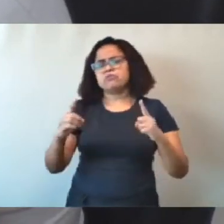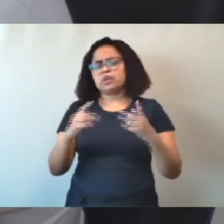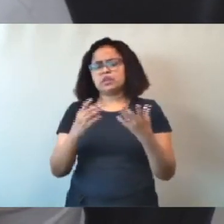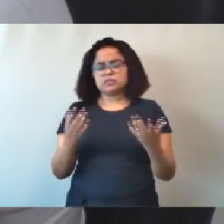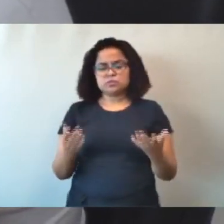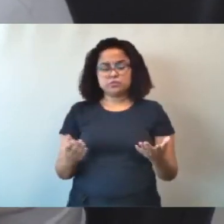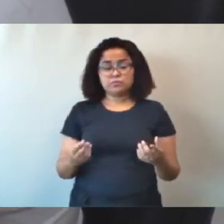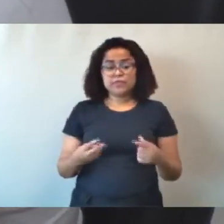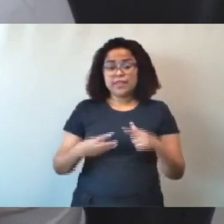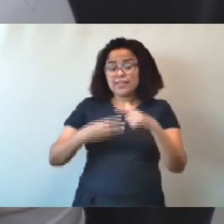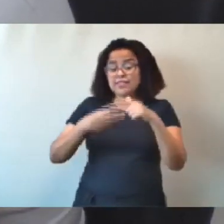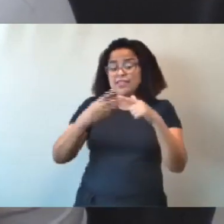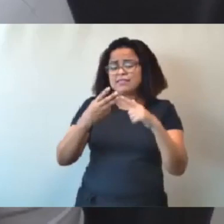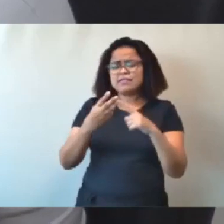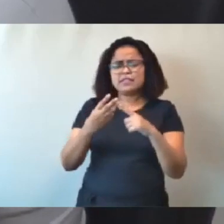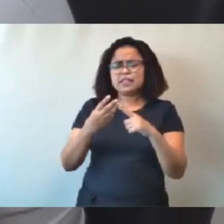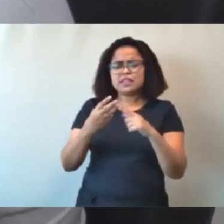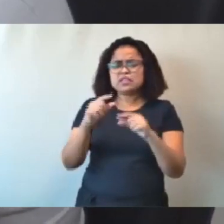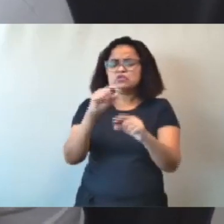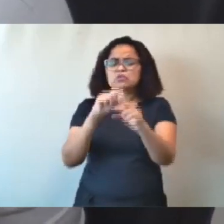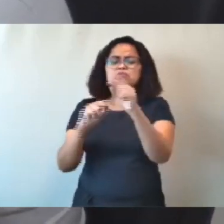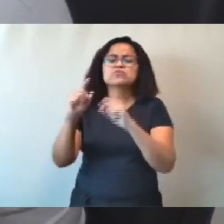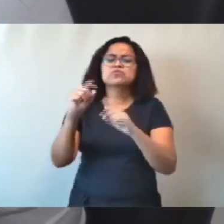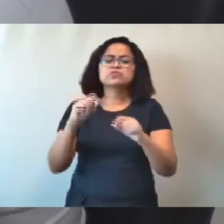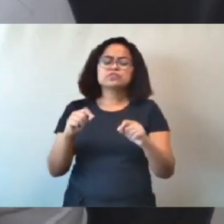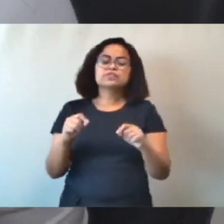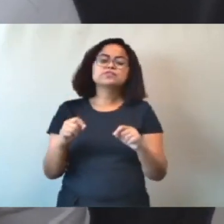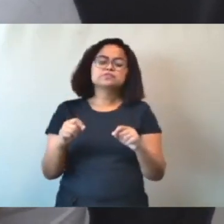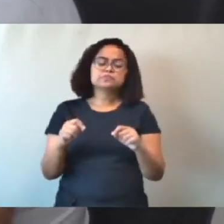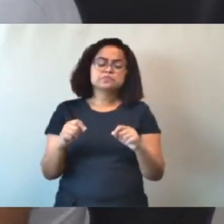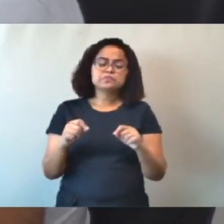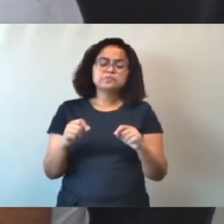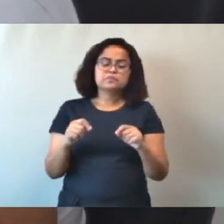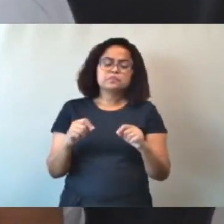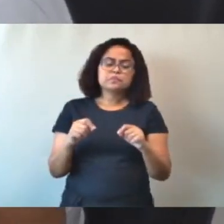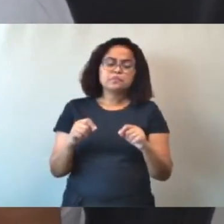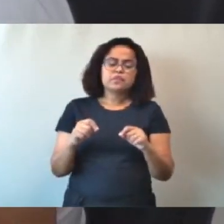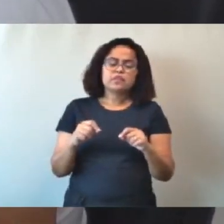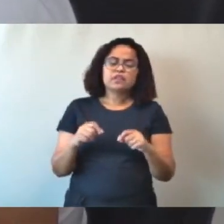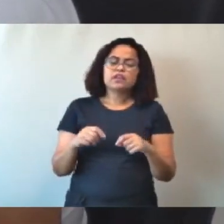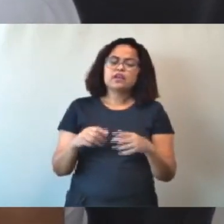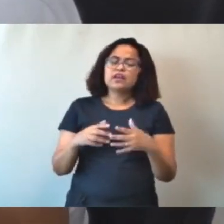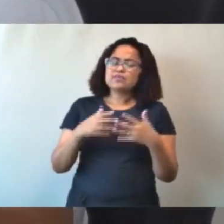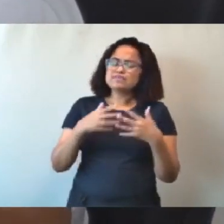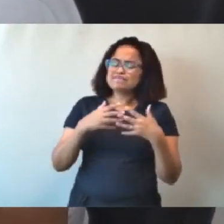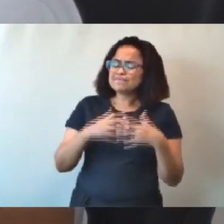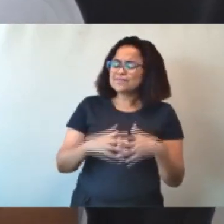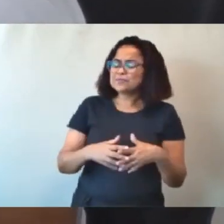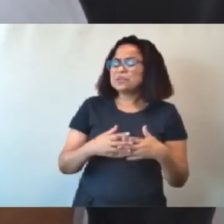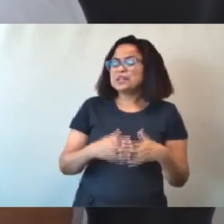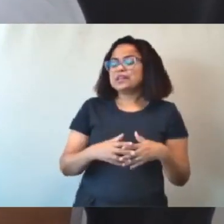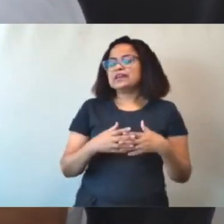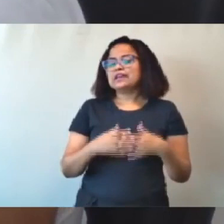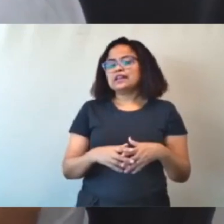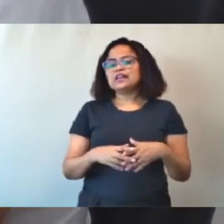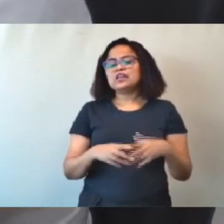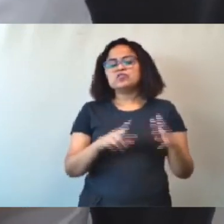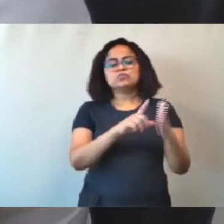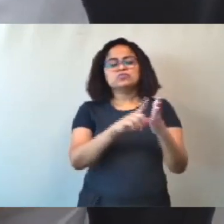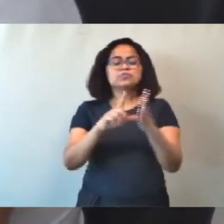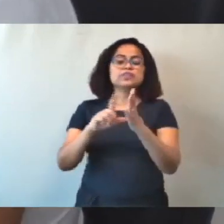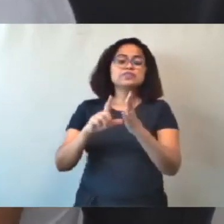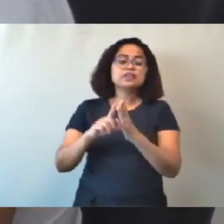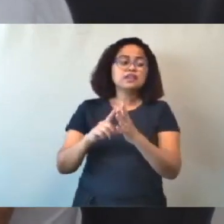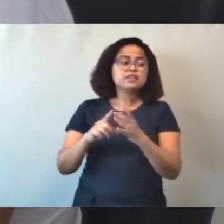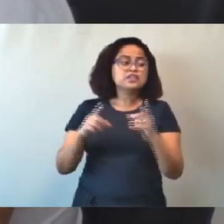pegar. Não precisa ser Abílio Machado. Alguns já fazem isso. Mas é complicado para nós, como comerciantes, ficar nessa dúvida, né? Você investe